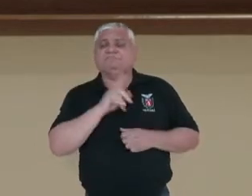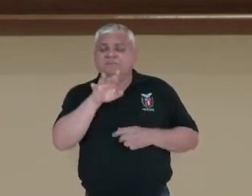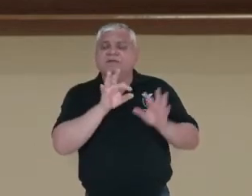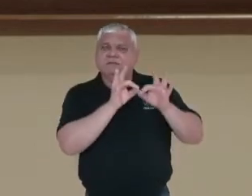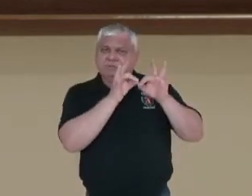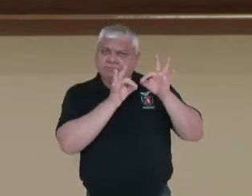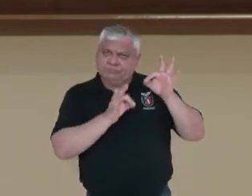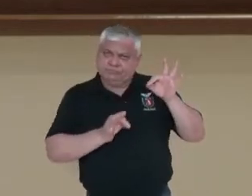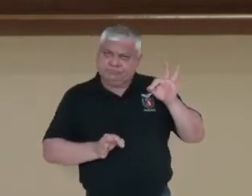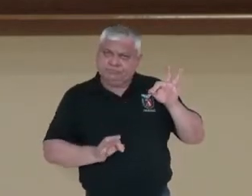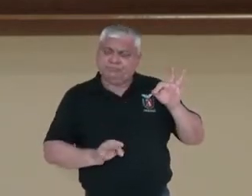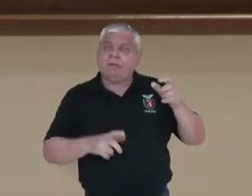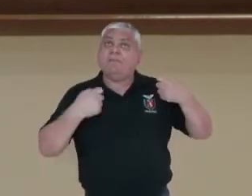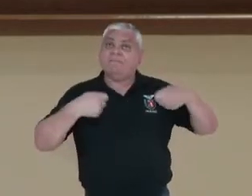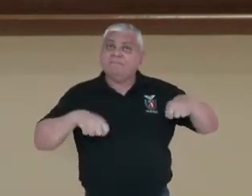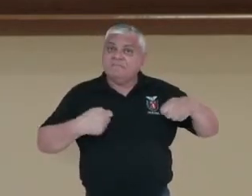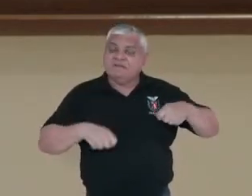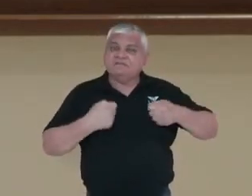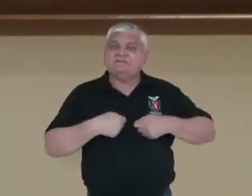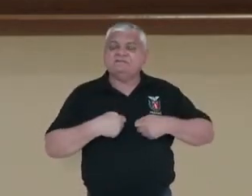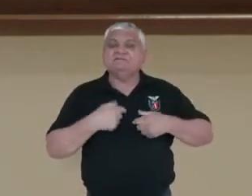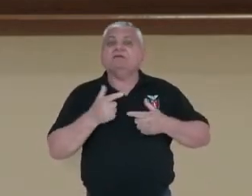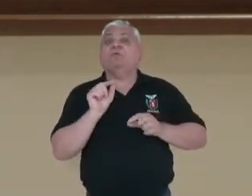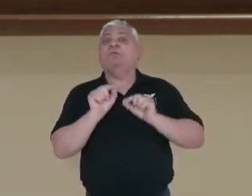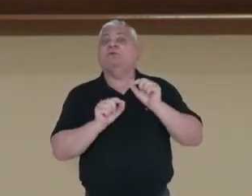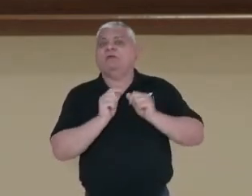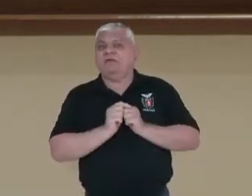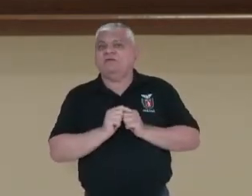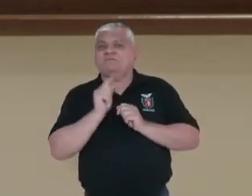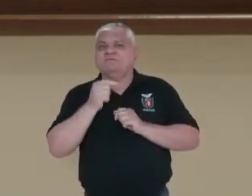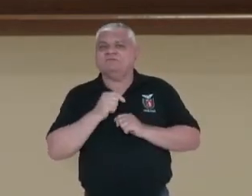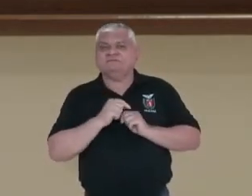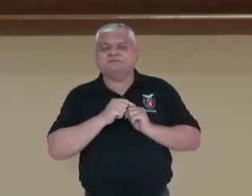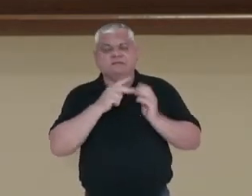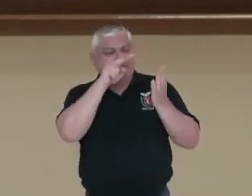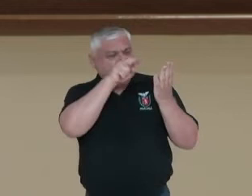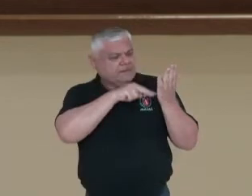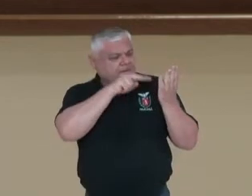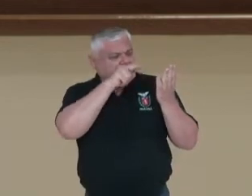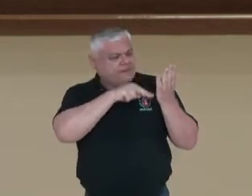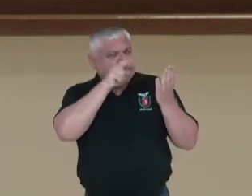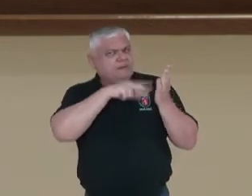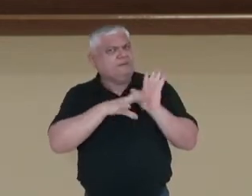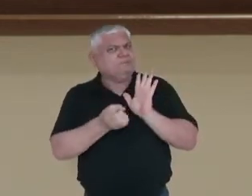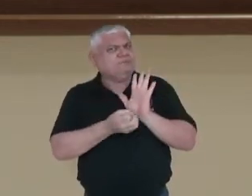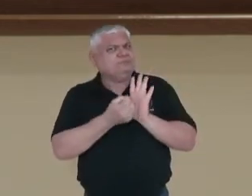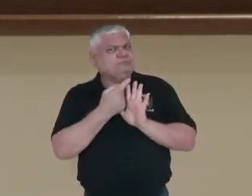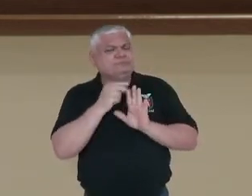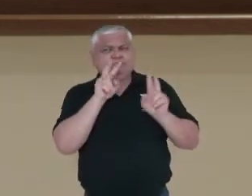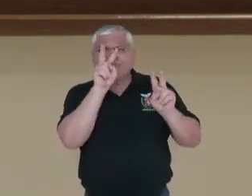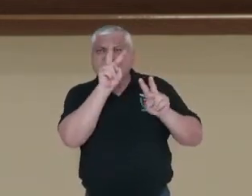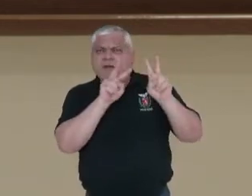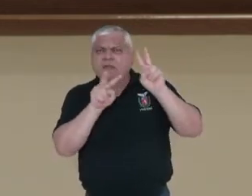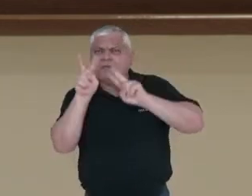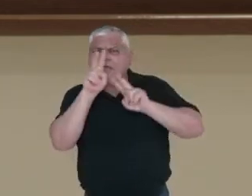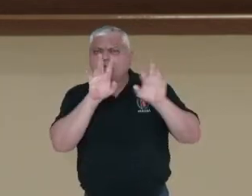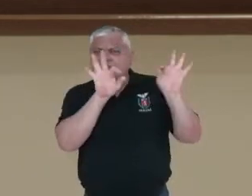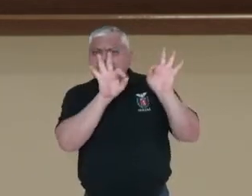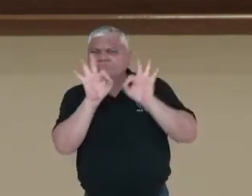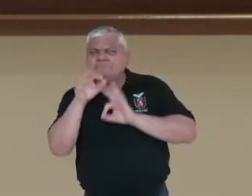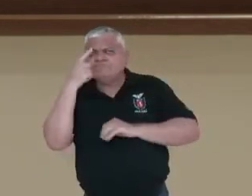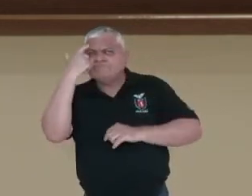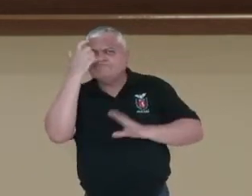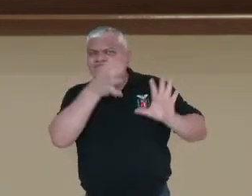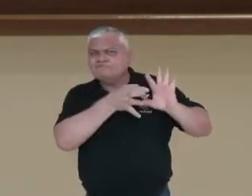longa, exige um pouco mais de você, de relembrar as questões anteriores, o que foi lido, mas